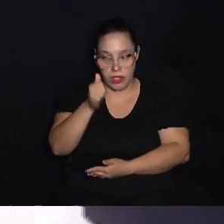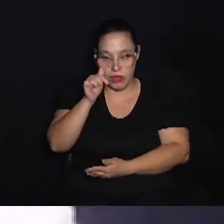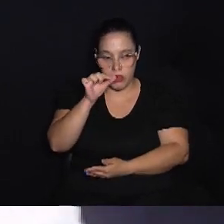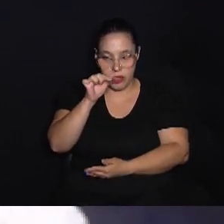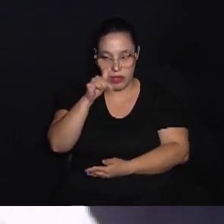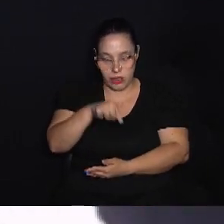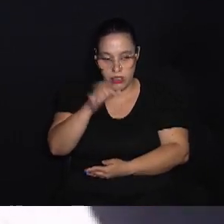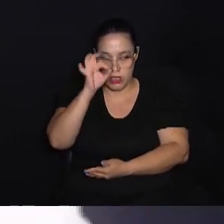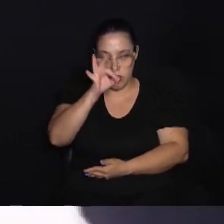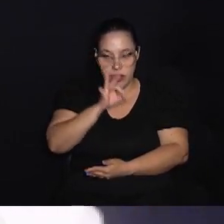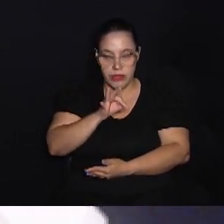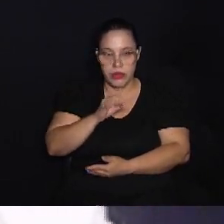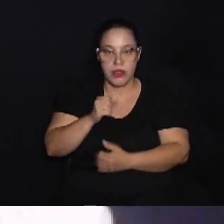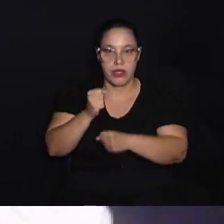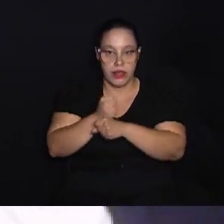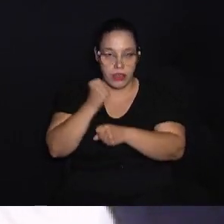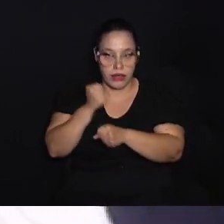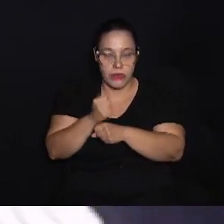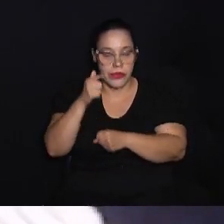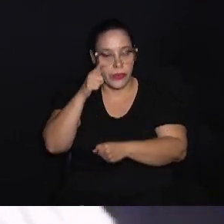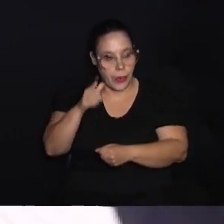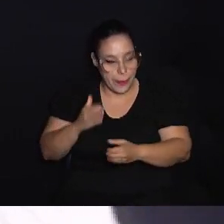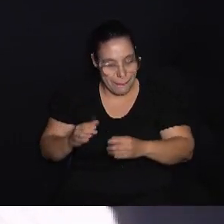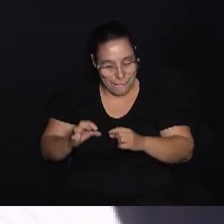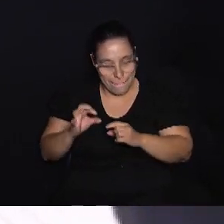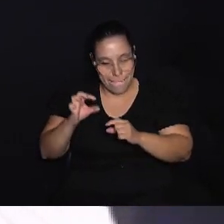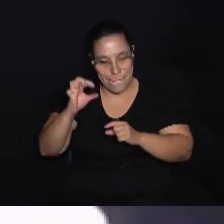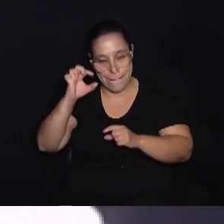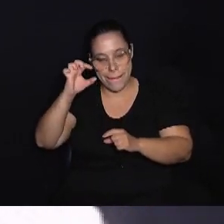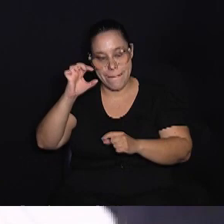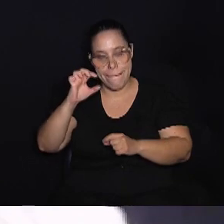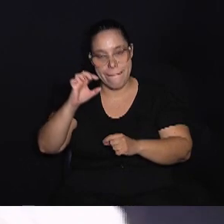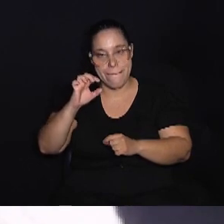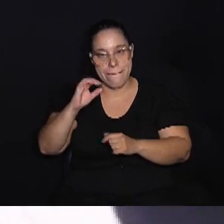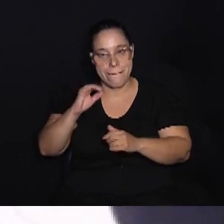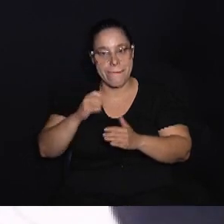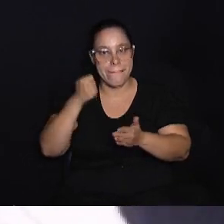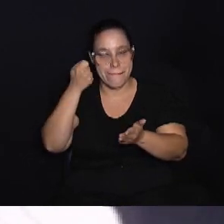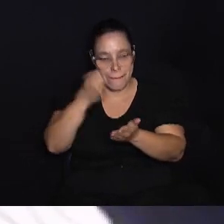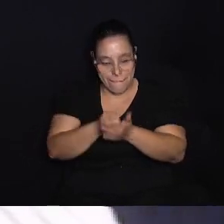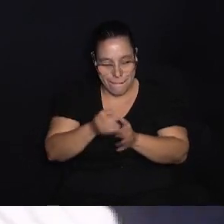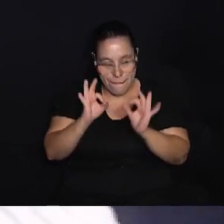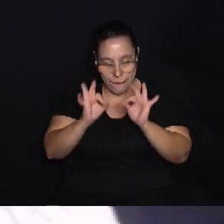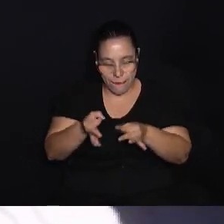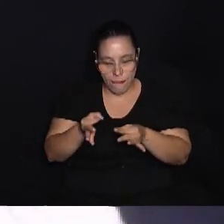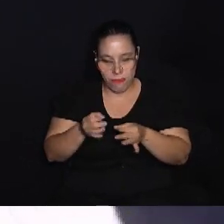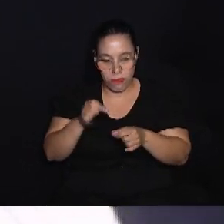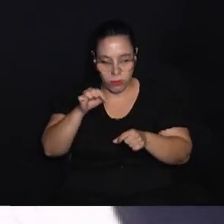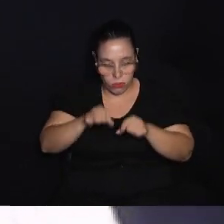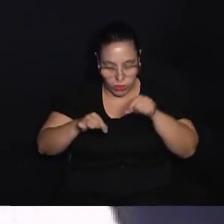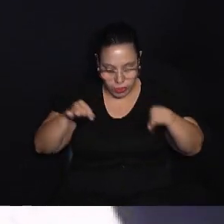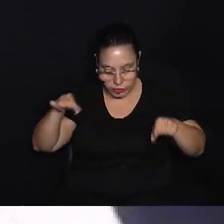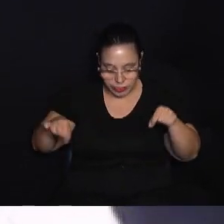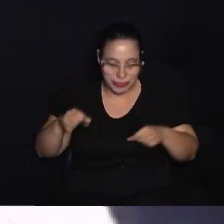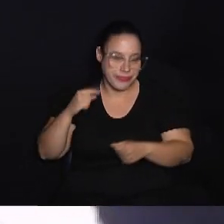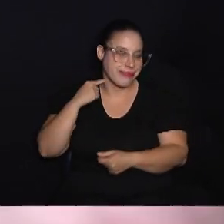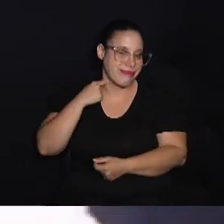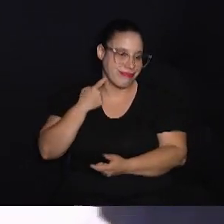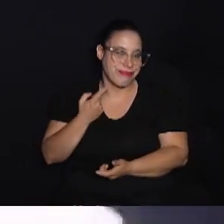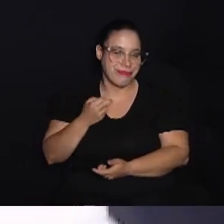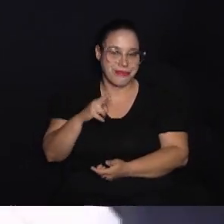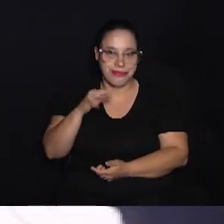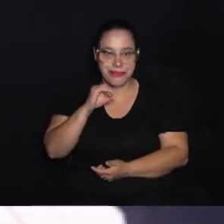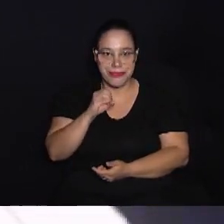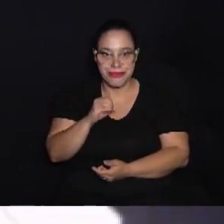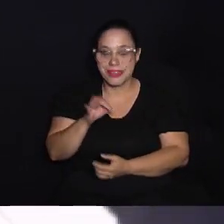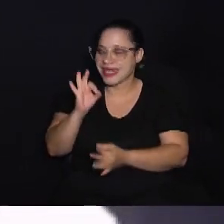meta é 17%. E a intenção é que a cada ano a gente consiga aumentar esses números e destinar de forma ambientalmente adequada cada vez